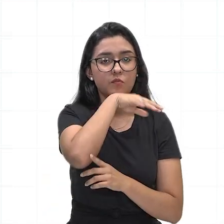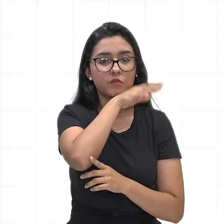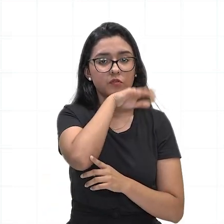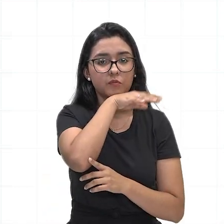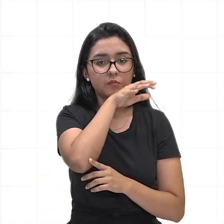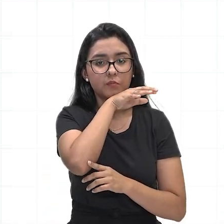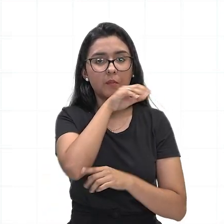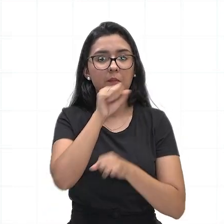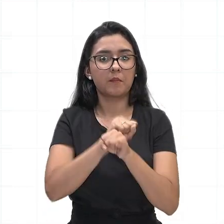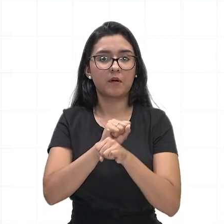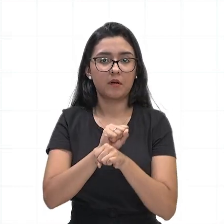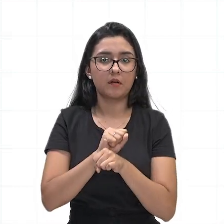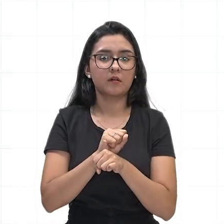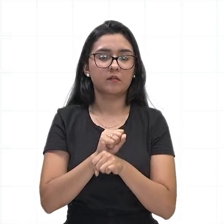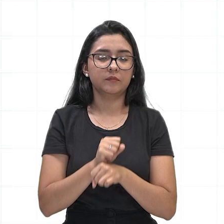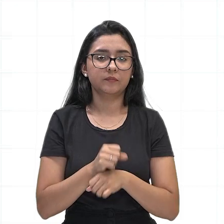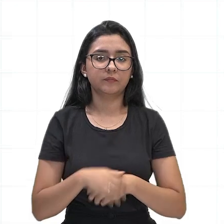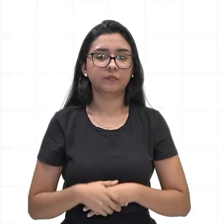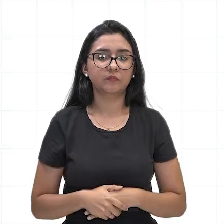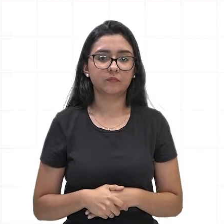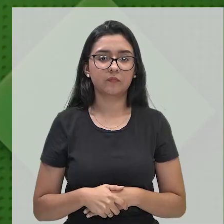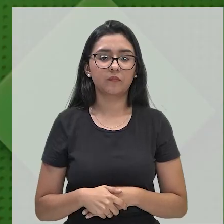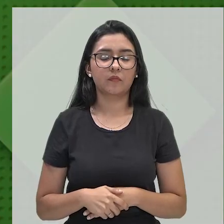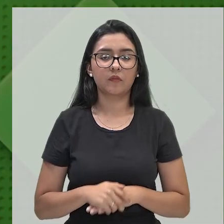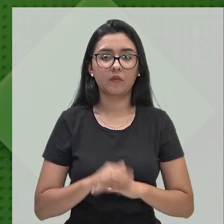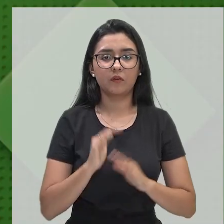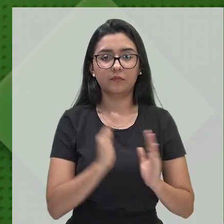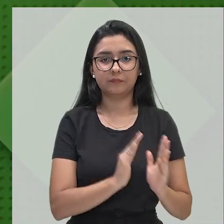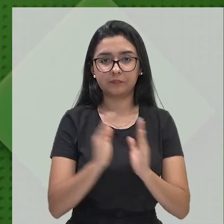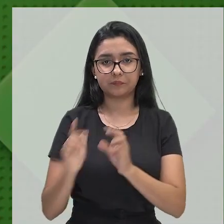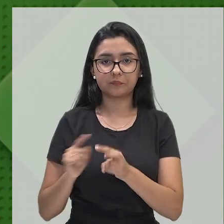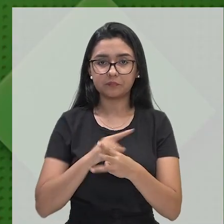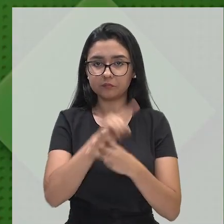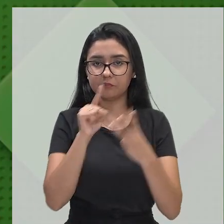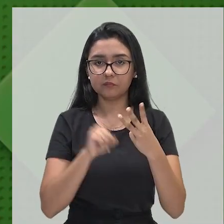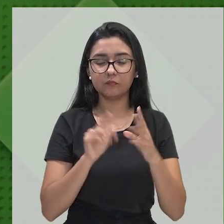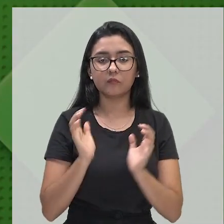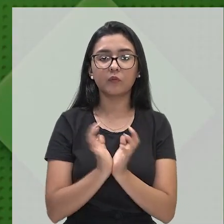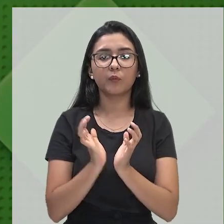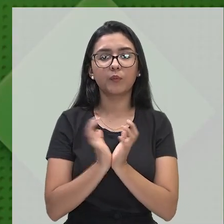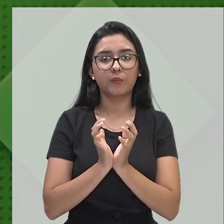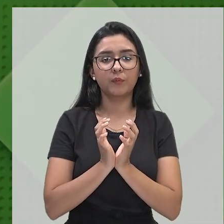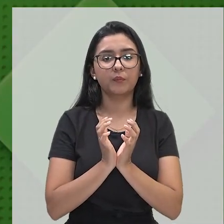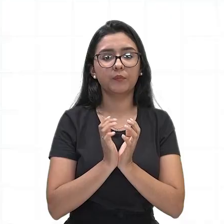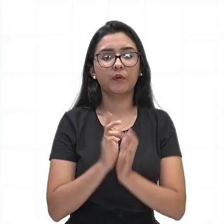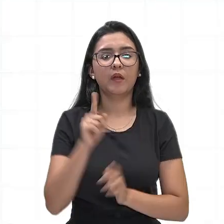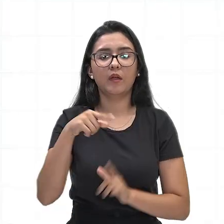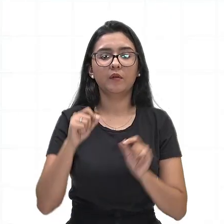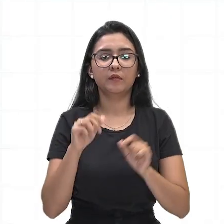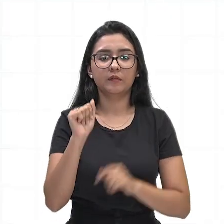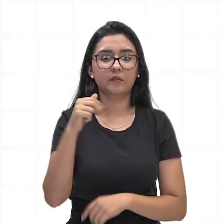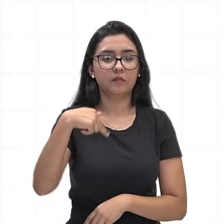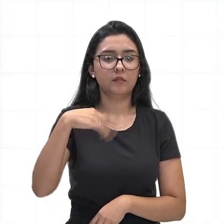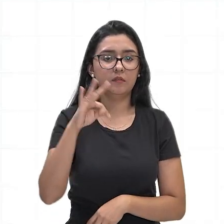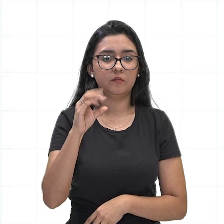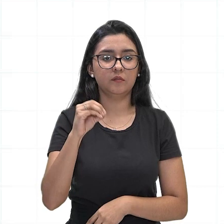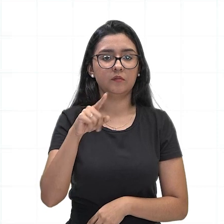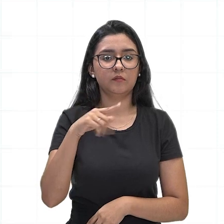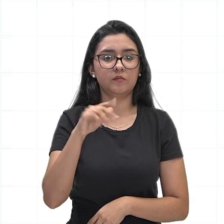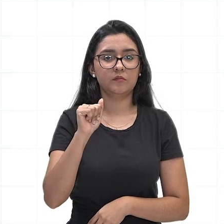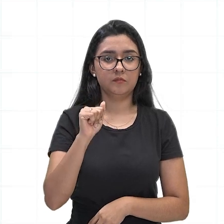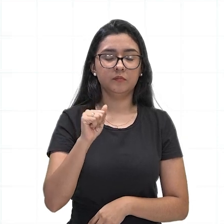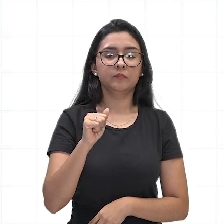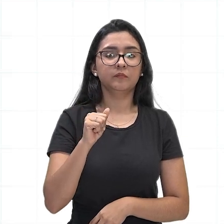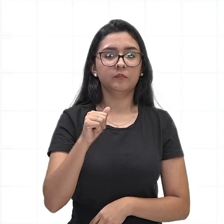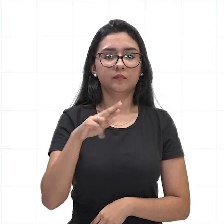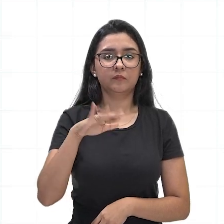como um pólipo do que como uma medusa. E o último grupo, né? O outro grupo aí é o dos